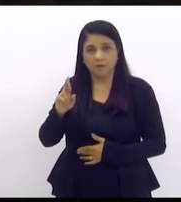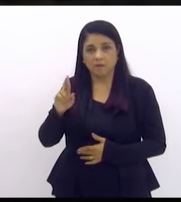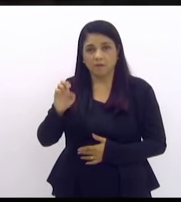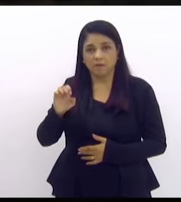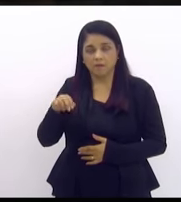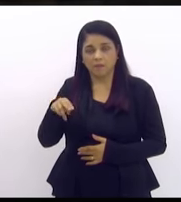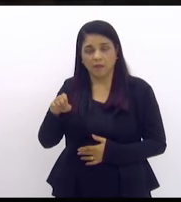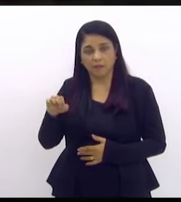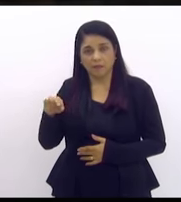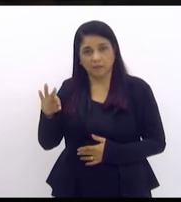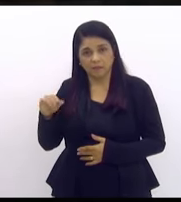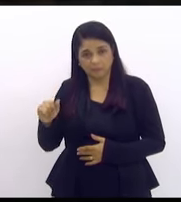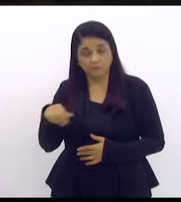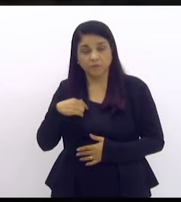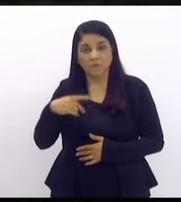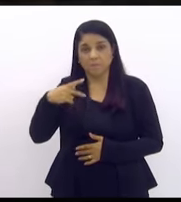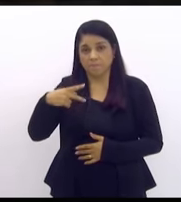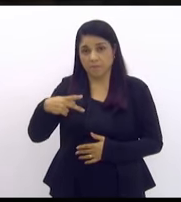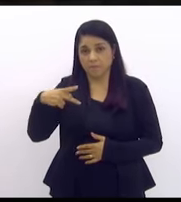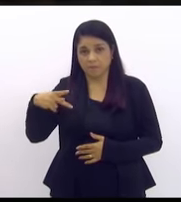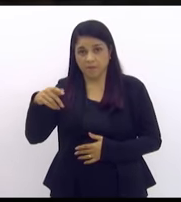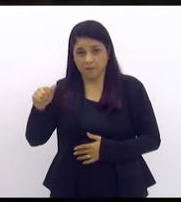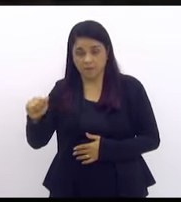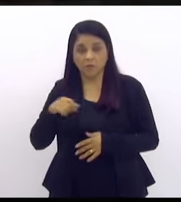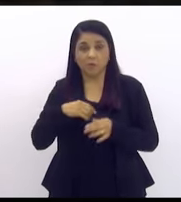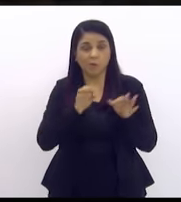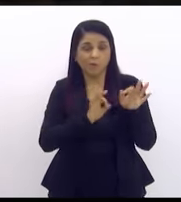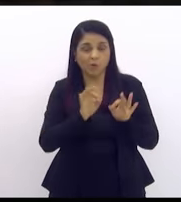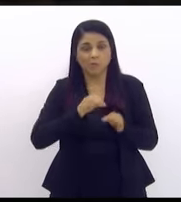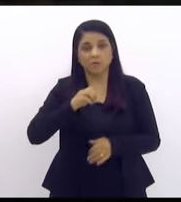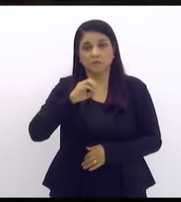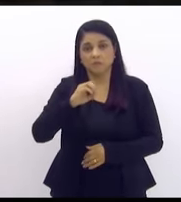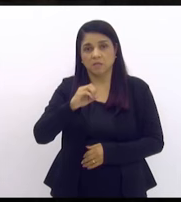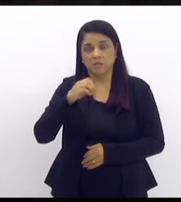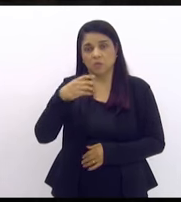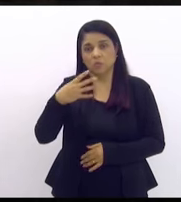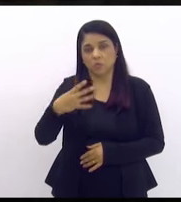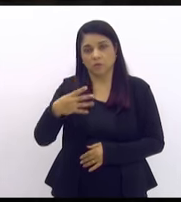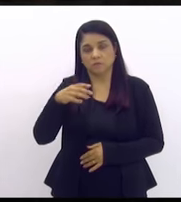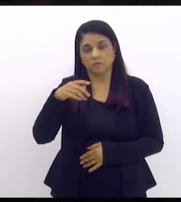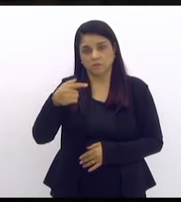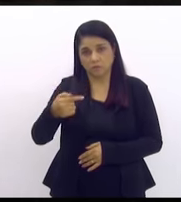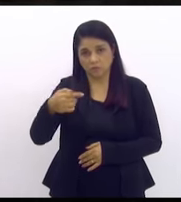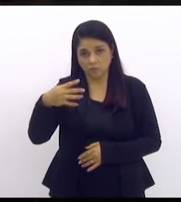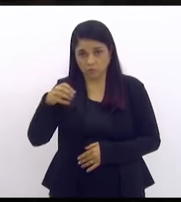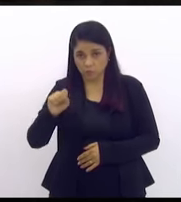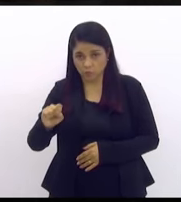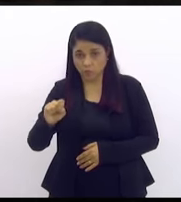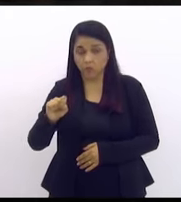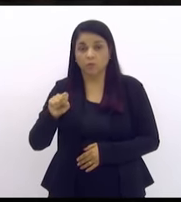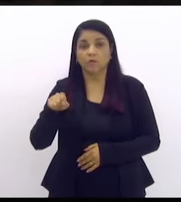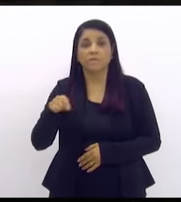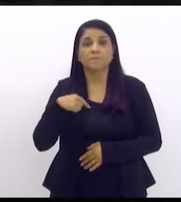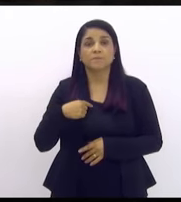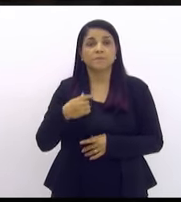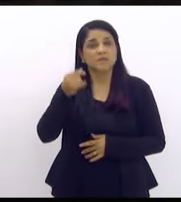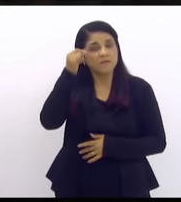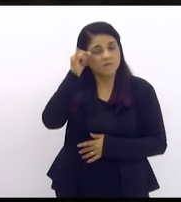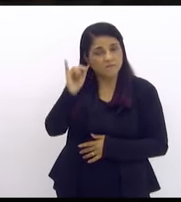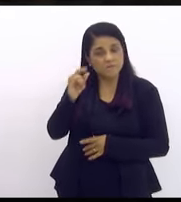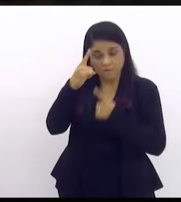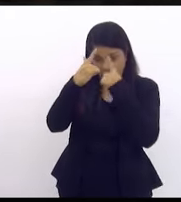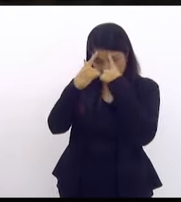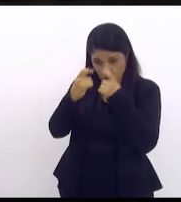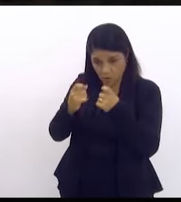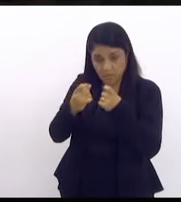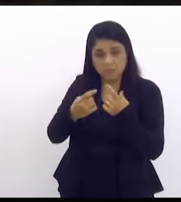no PPA tem o programa 0478, que chama-se Prevenção à Violência e